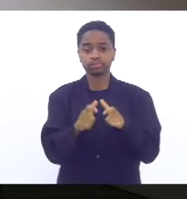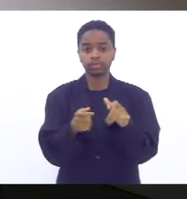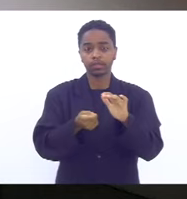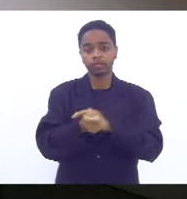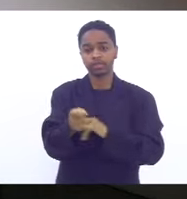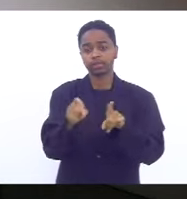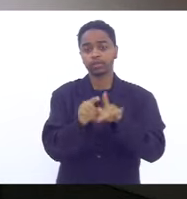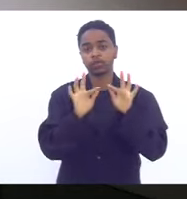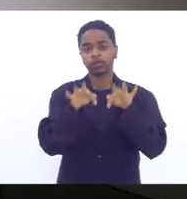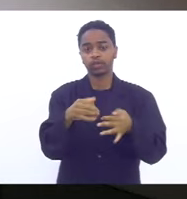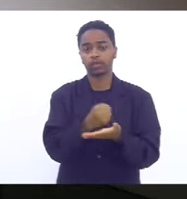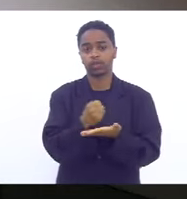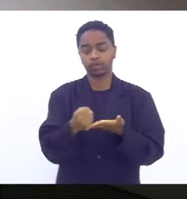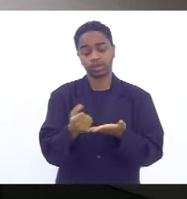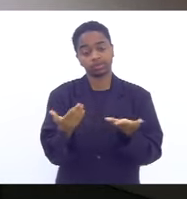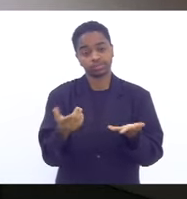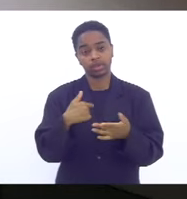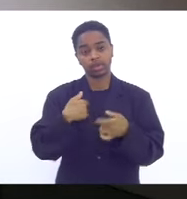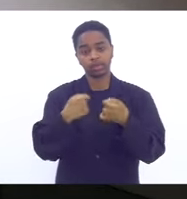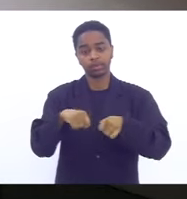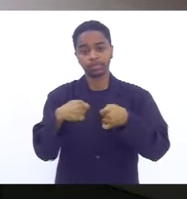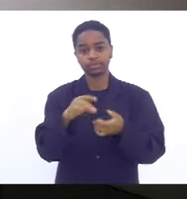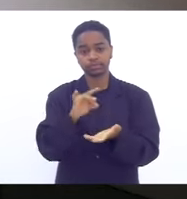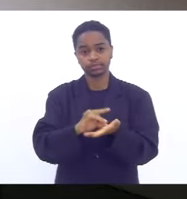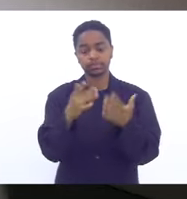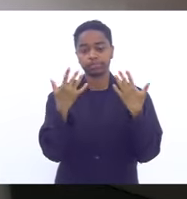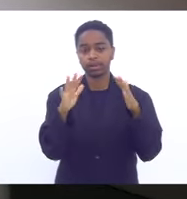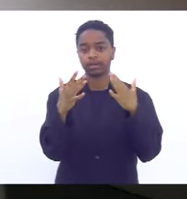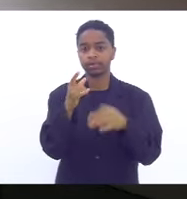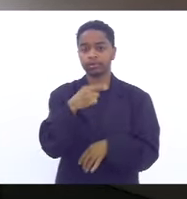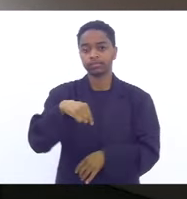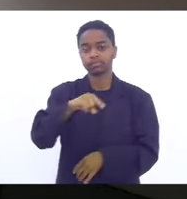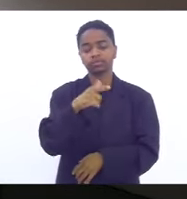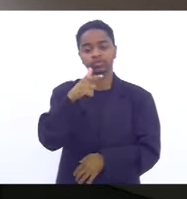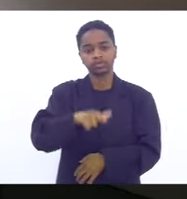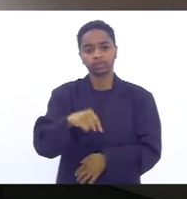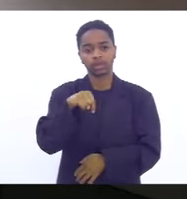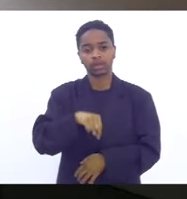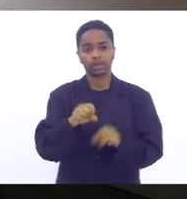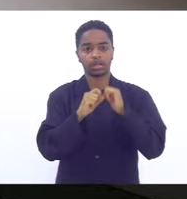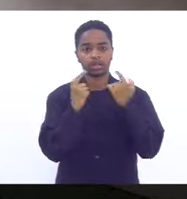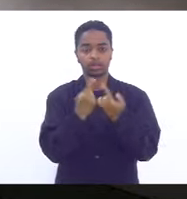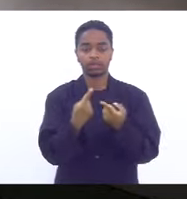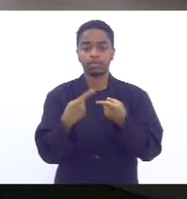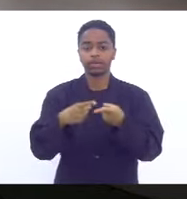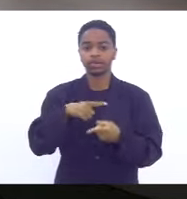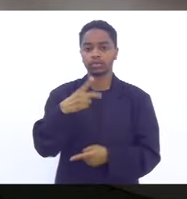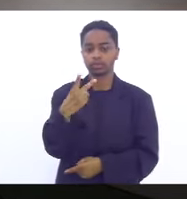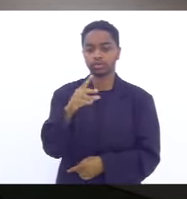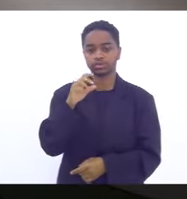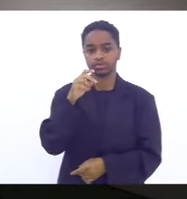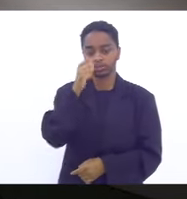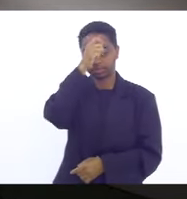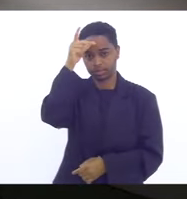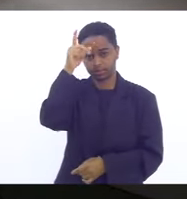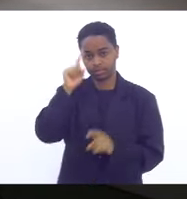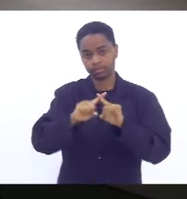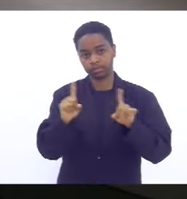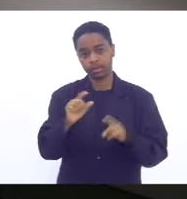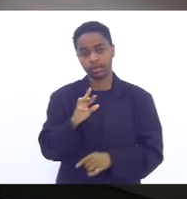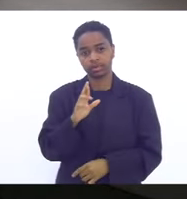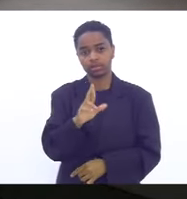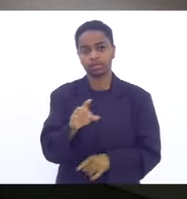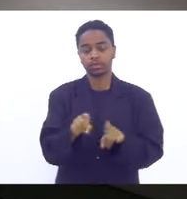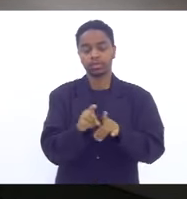está no final da concessão, e aí eu preciso parabenizar mais uma vez a Assembleia, porque aqui tem 2 prefeitos, mas representa aí hoje